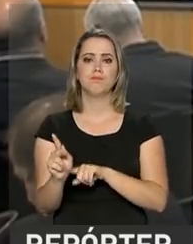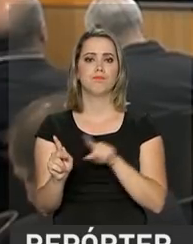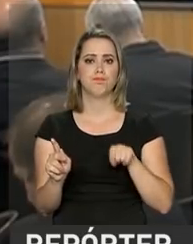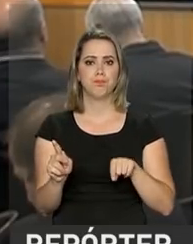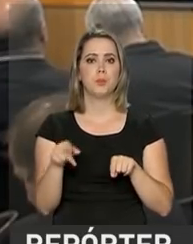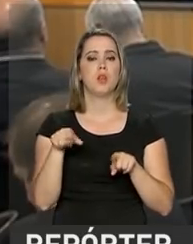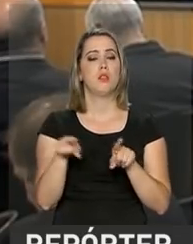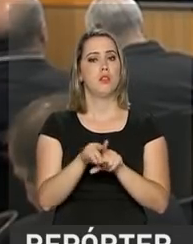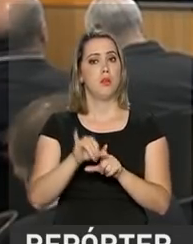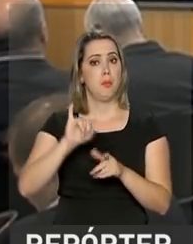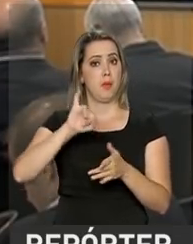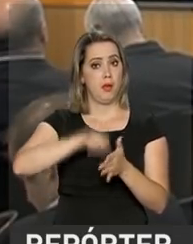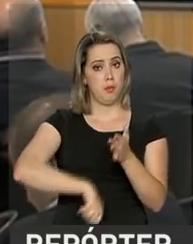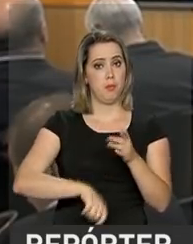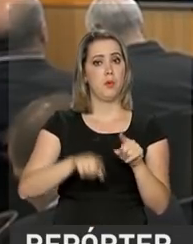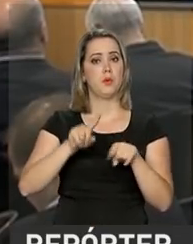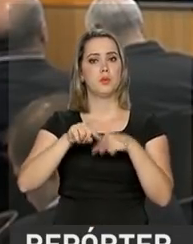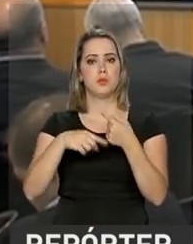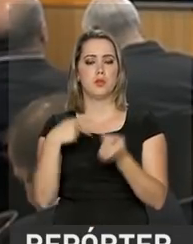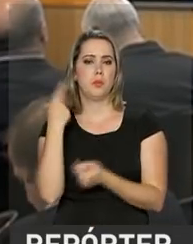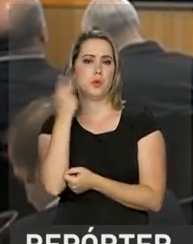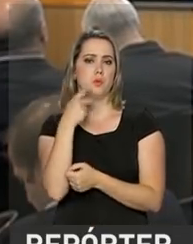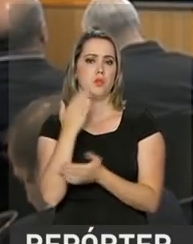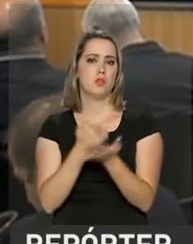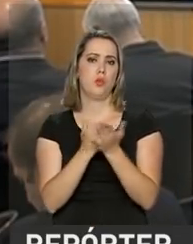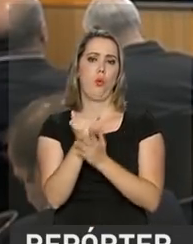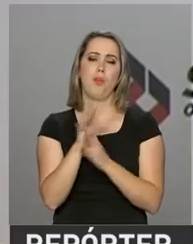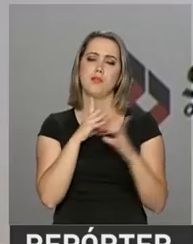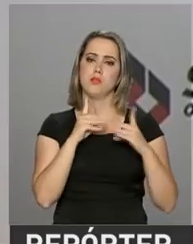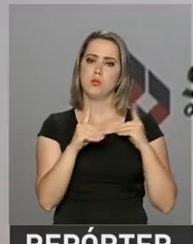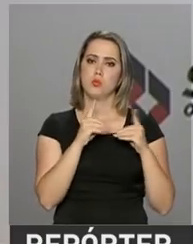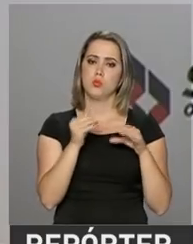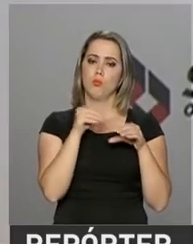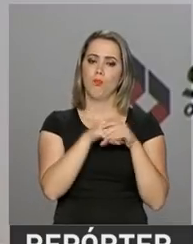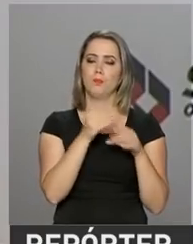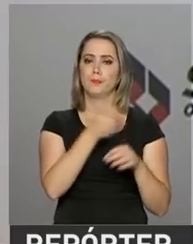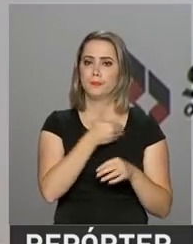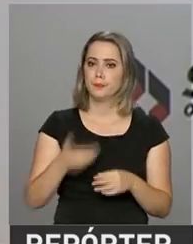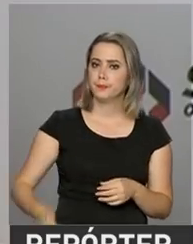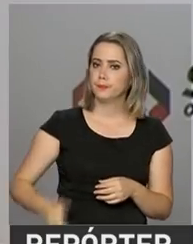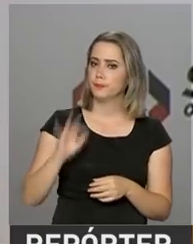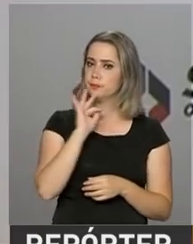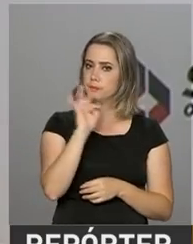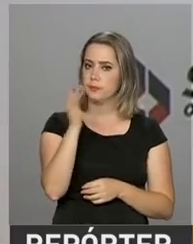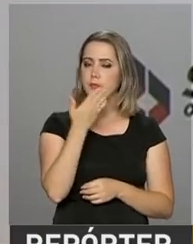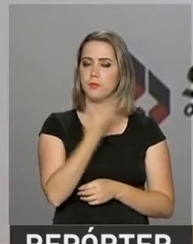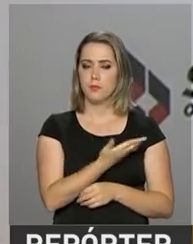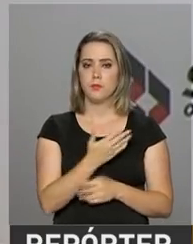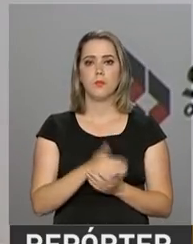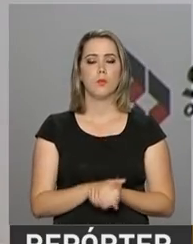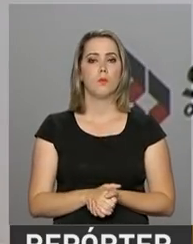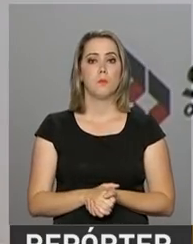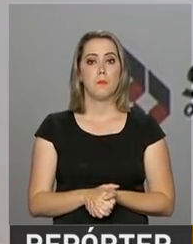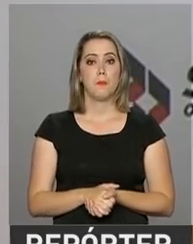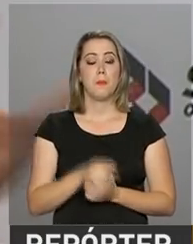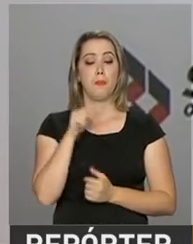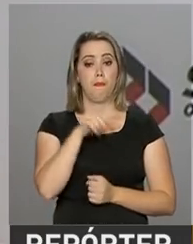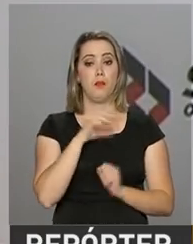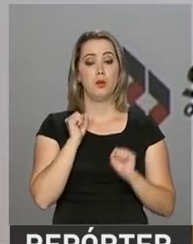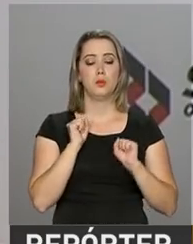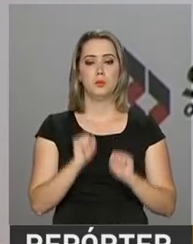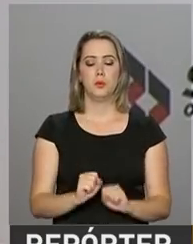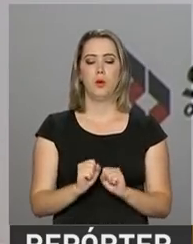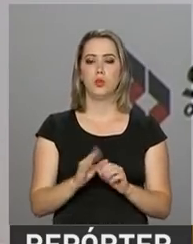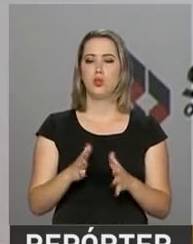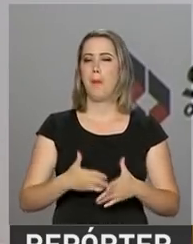tributária e da política que começam a ser debatidas internamente essas reformas vão poder arejar